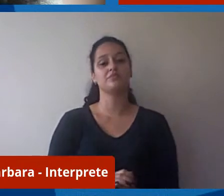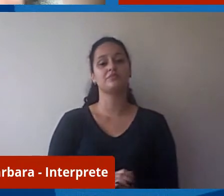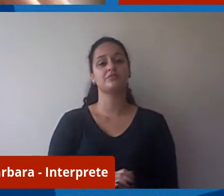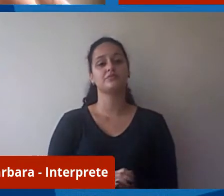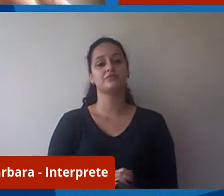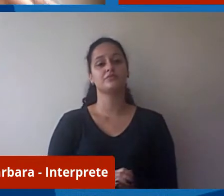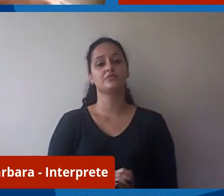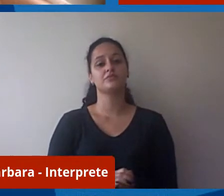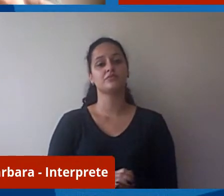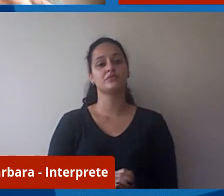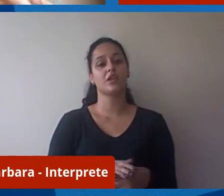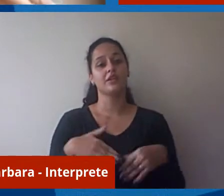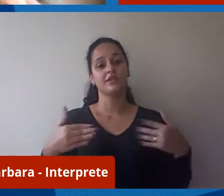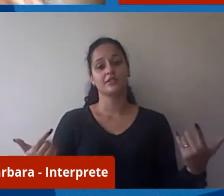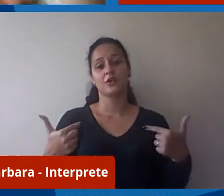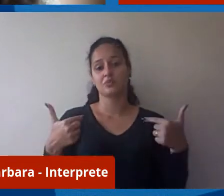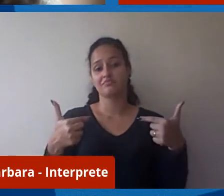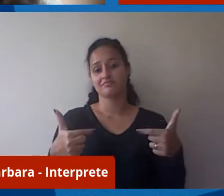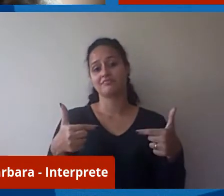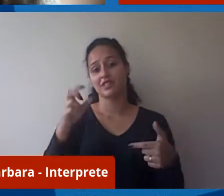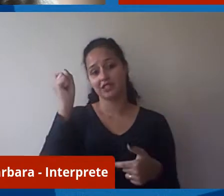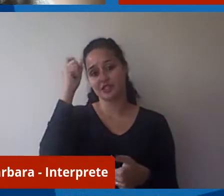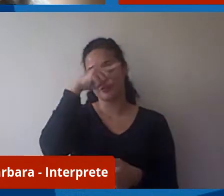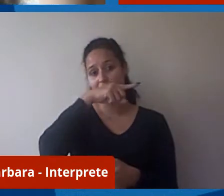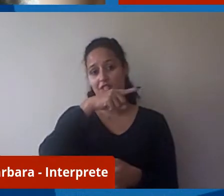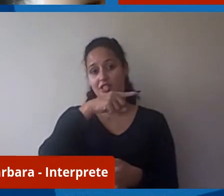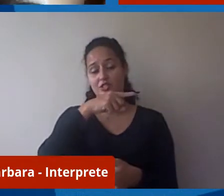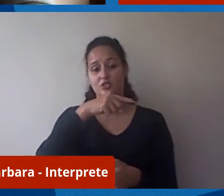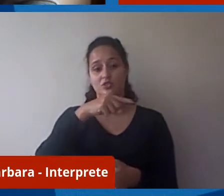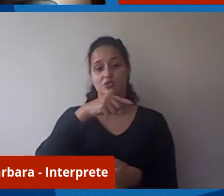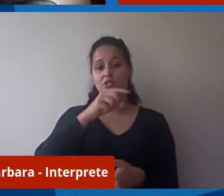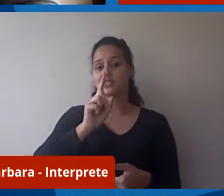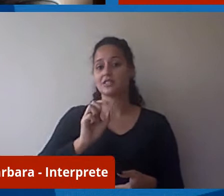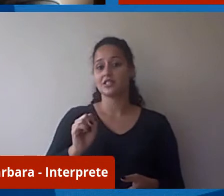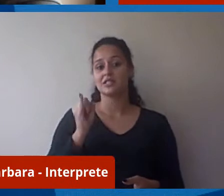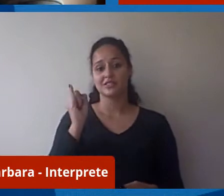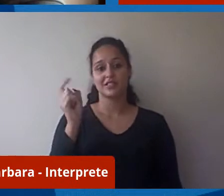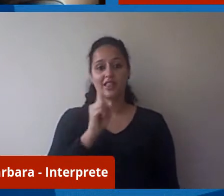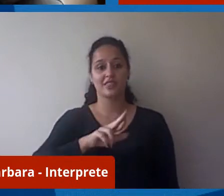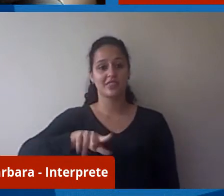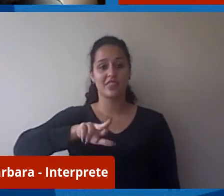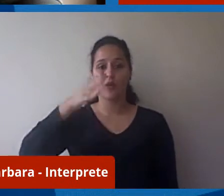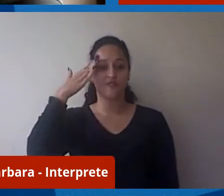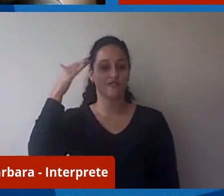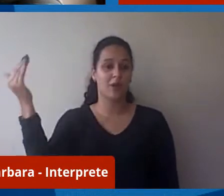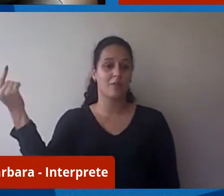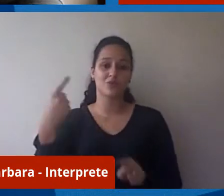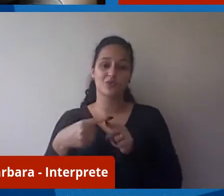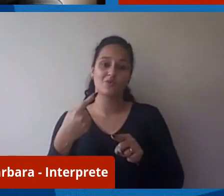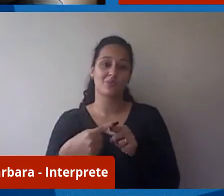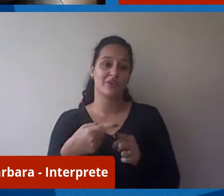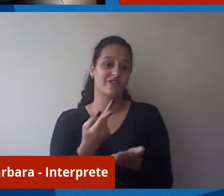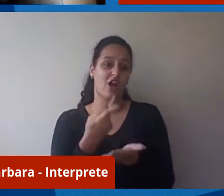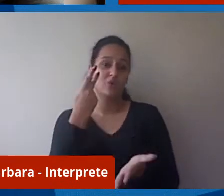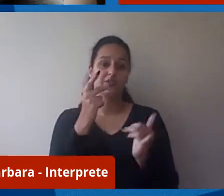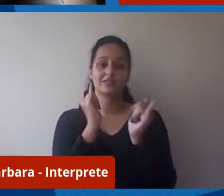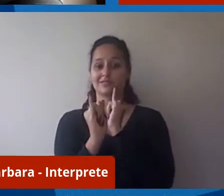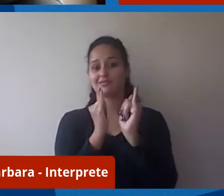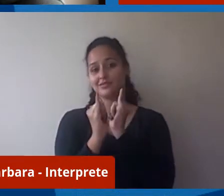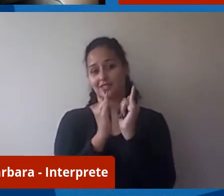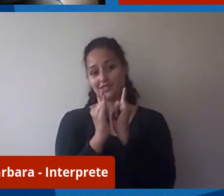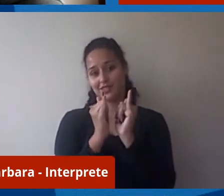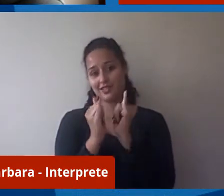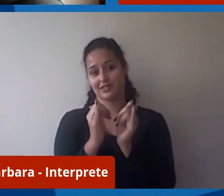uma disputa difícil para quem não é conhecido, porque vai ser feita pela internet. A massa da população não está